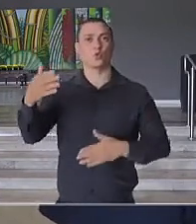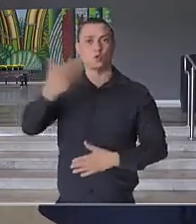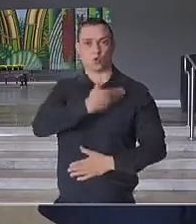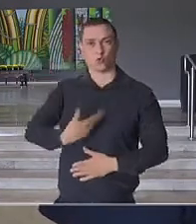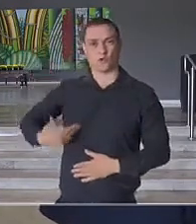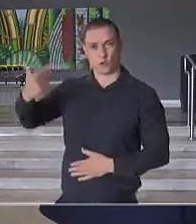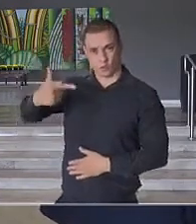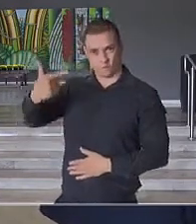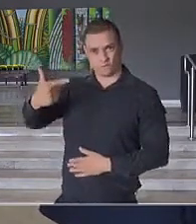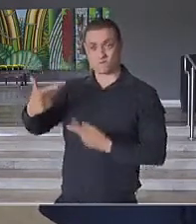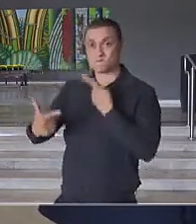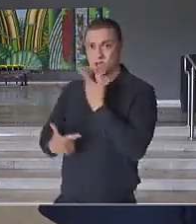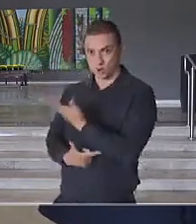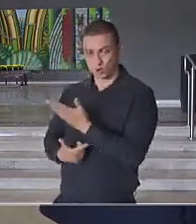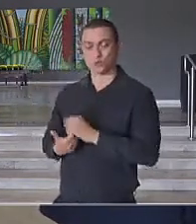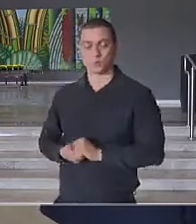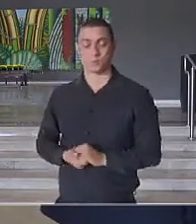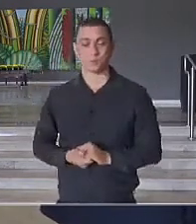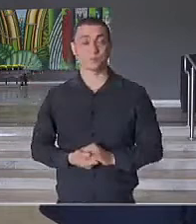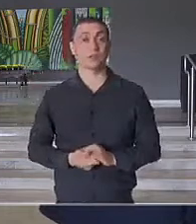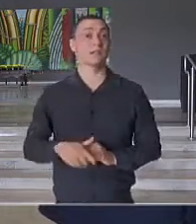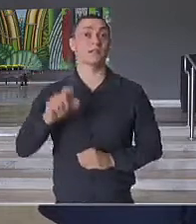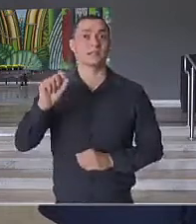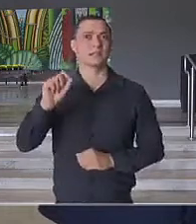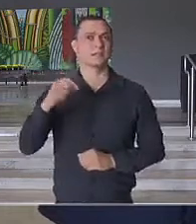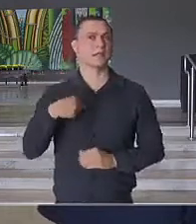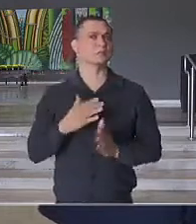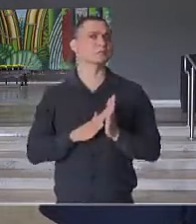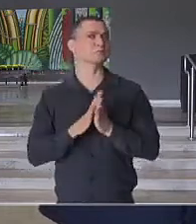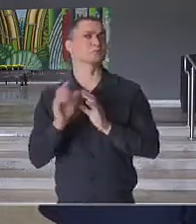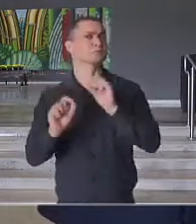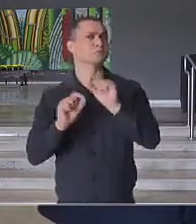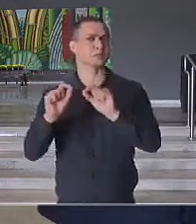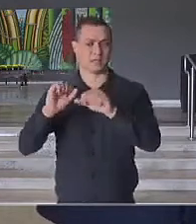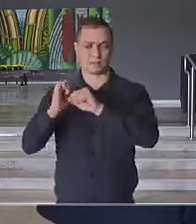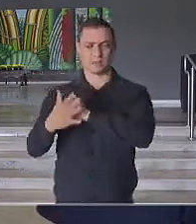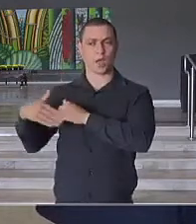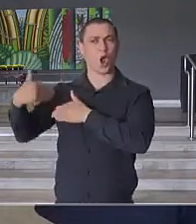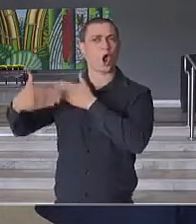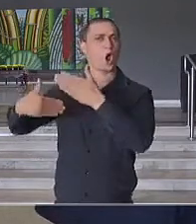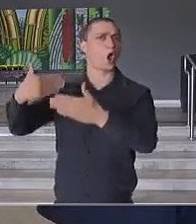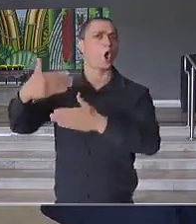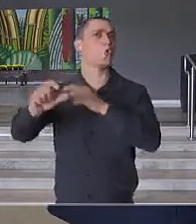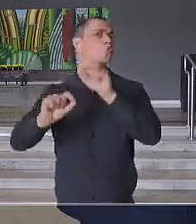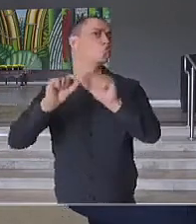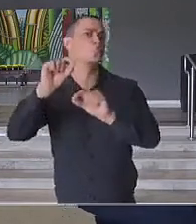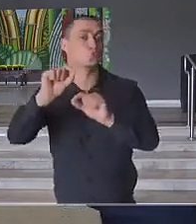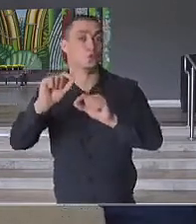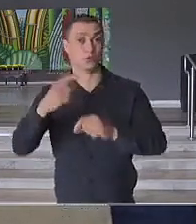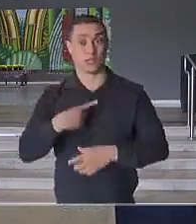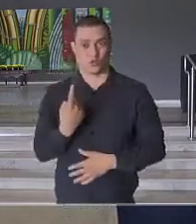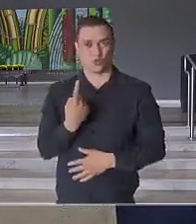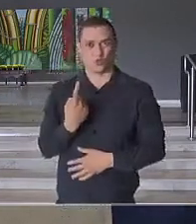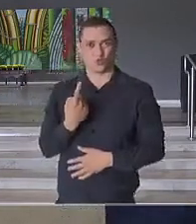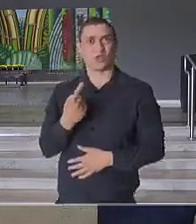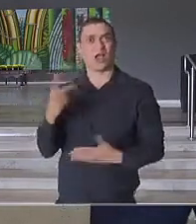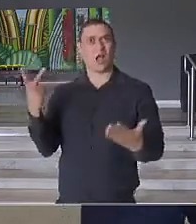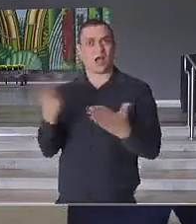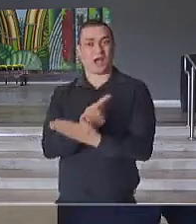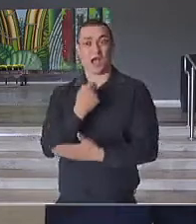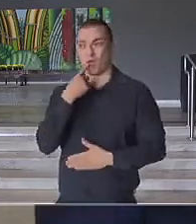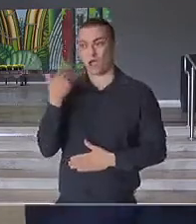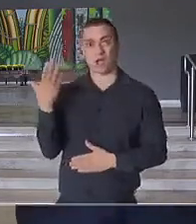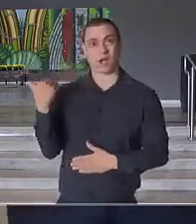vice-governador mencionou, que tem muito mistério na evolução dessas pandemias. E um deles é esse que acabou de acontecer